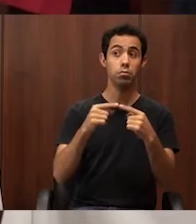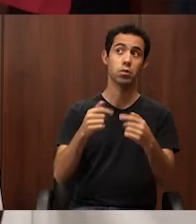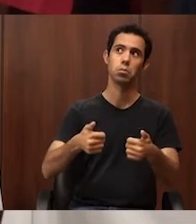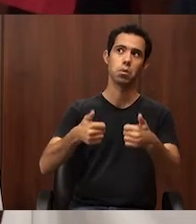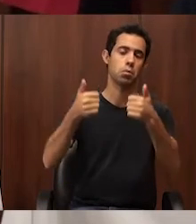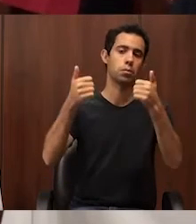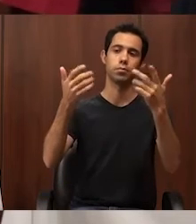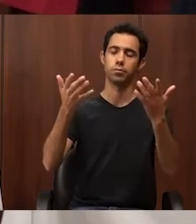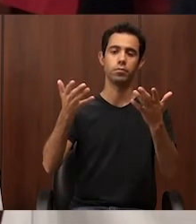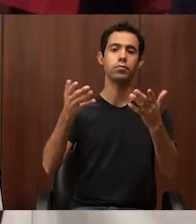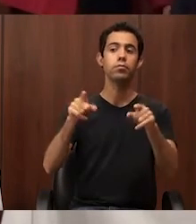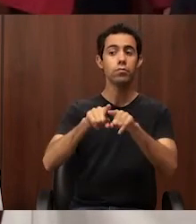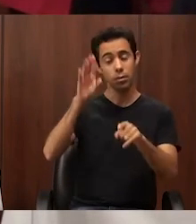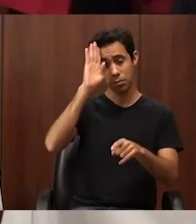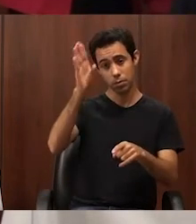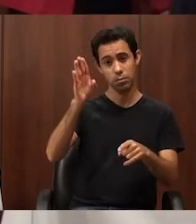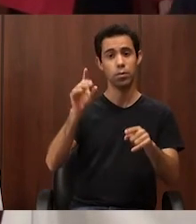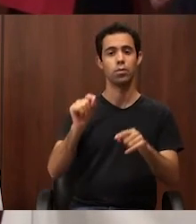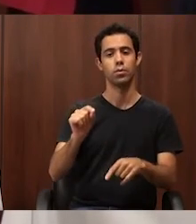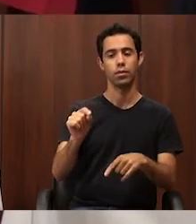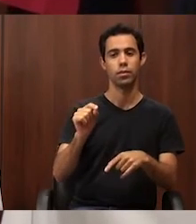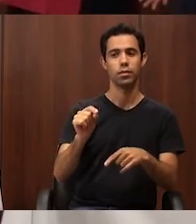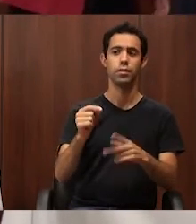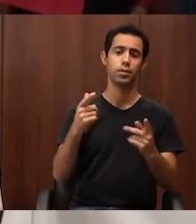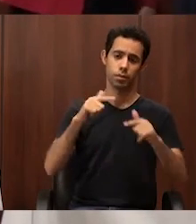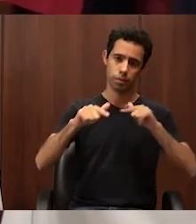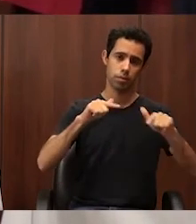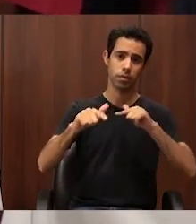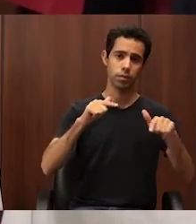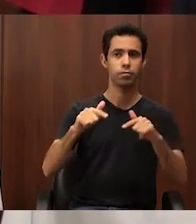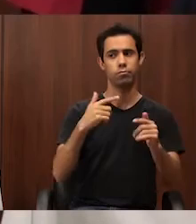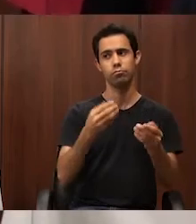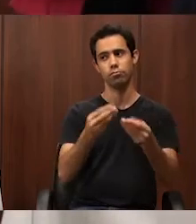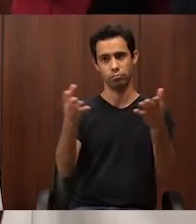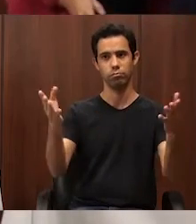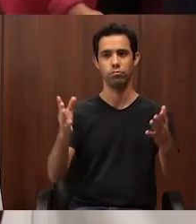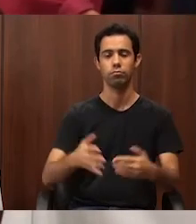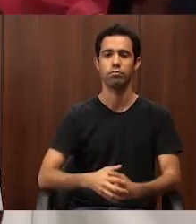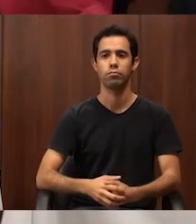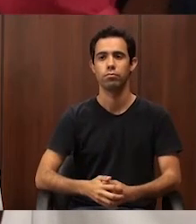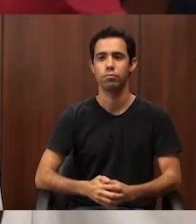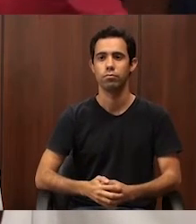melhoria, né, principalmente do serviço que hoje é oferecido.